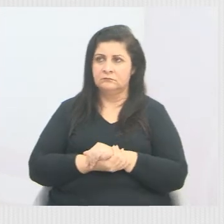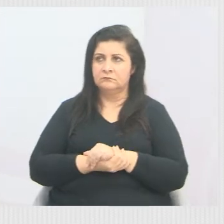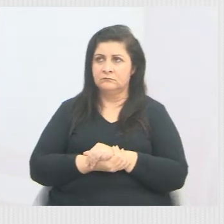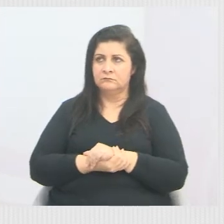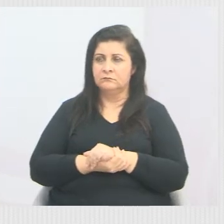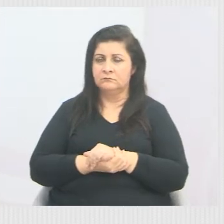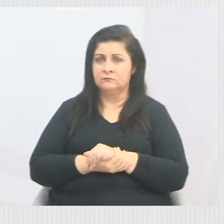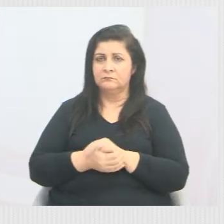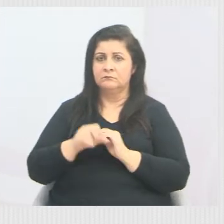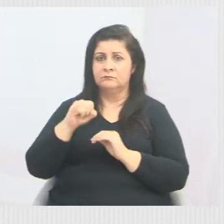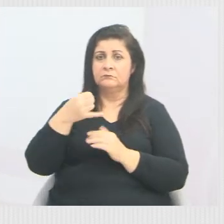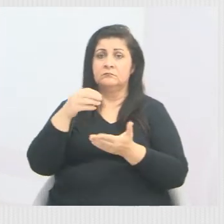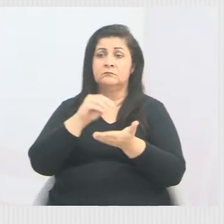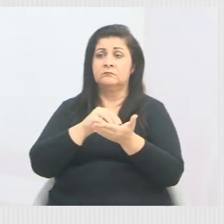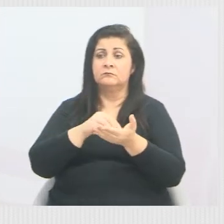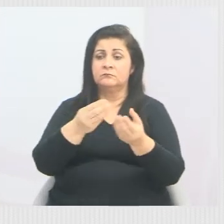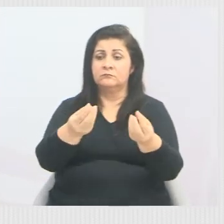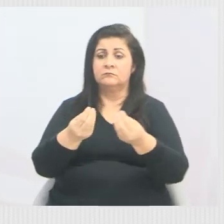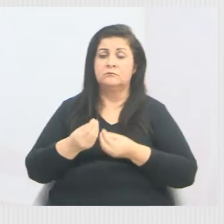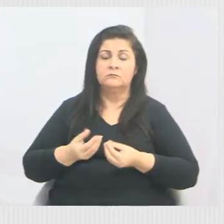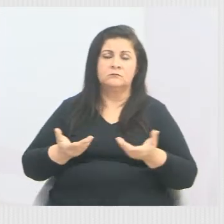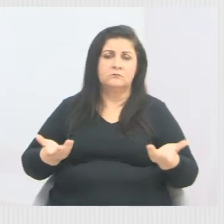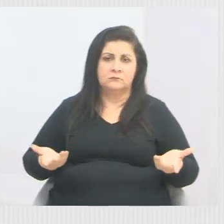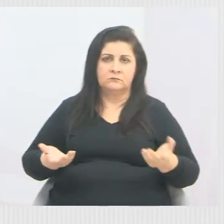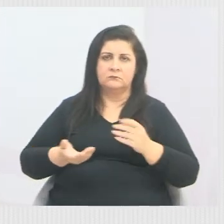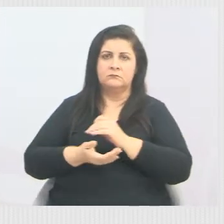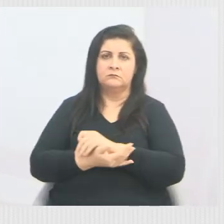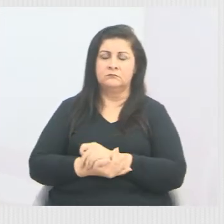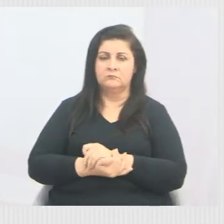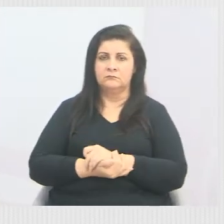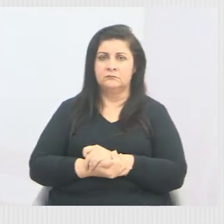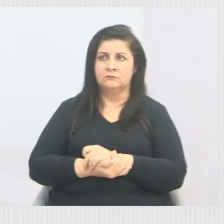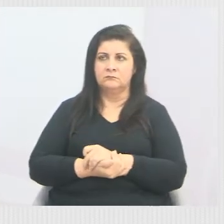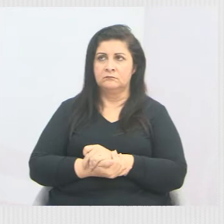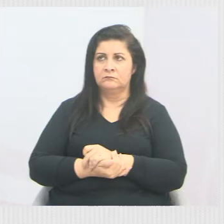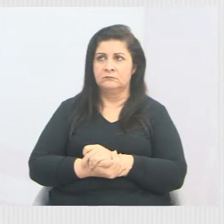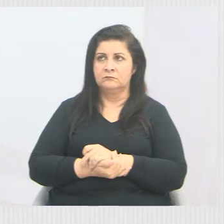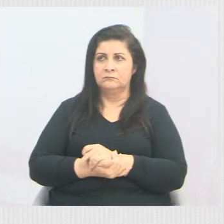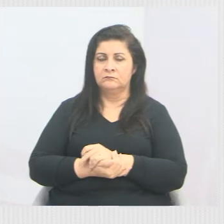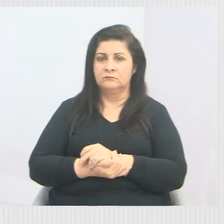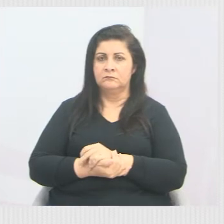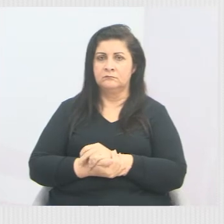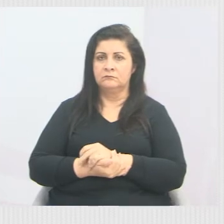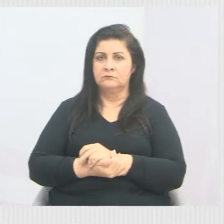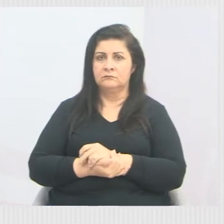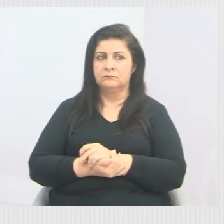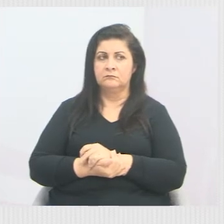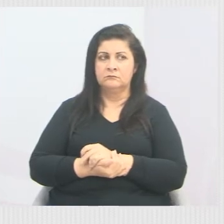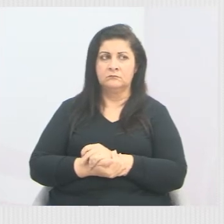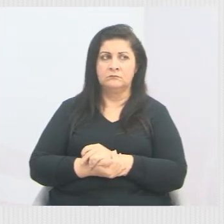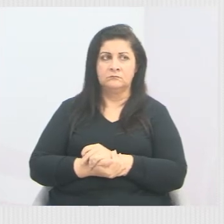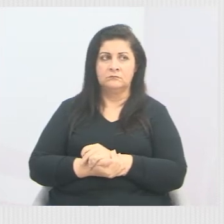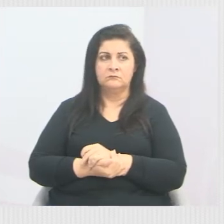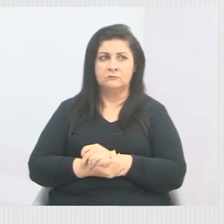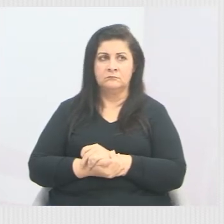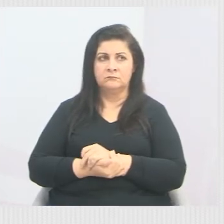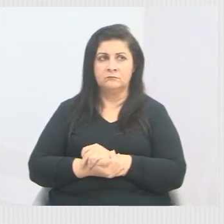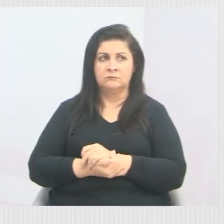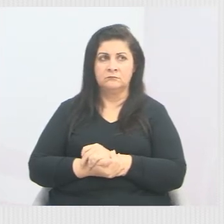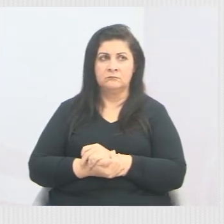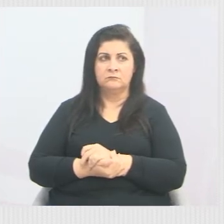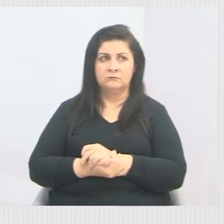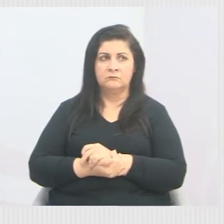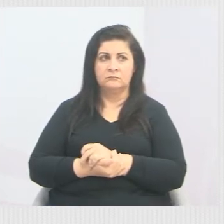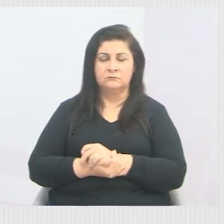se ainda está em falta a entrega ou o serviço. Aqui,